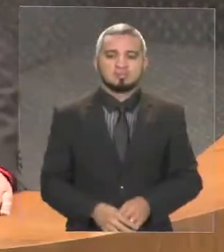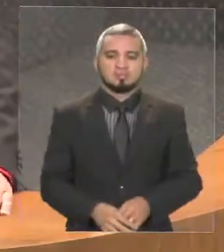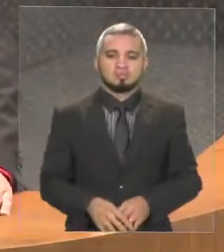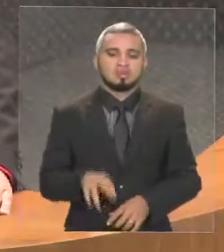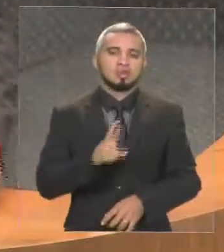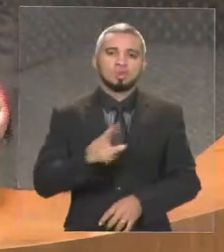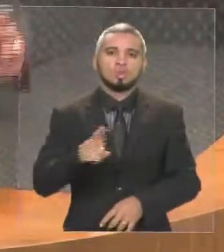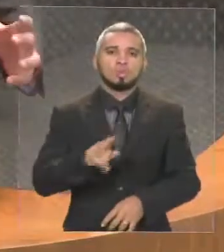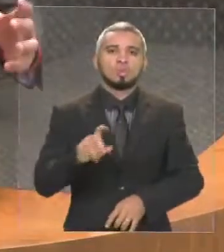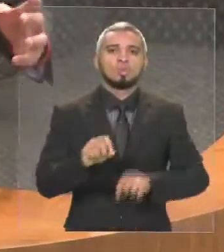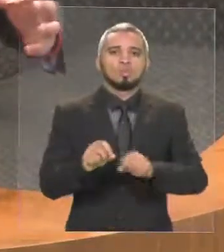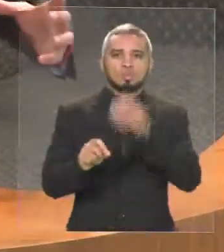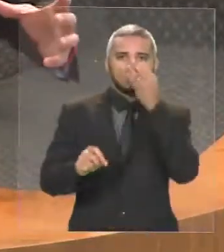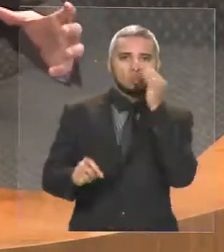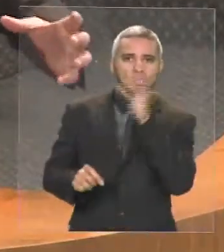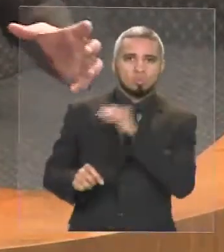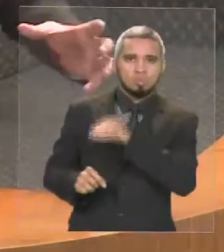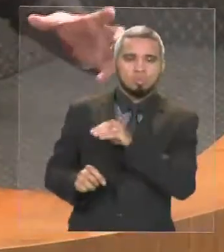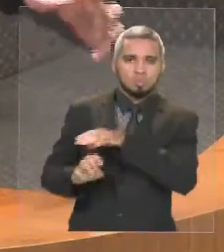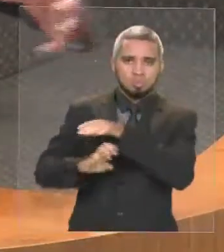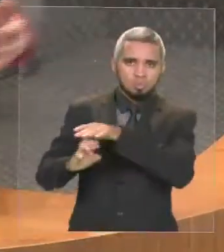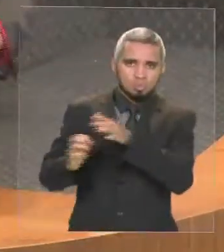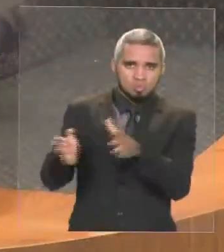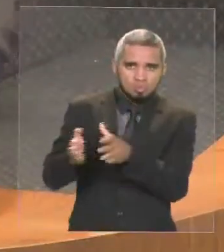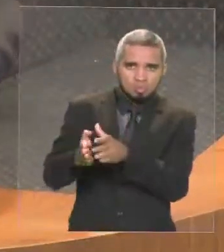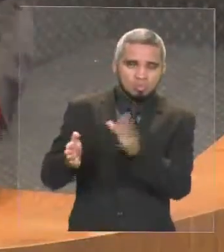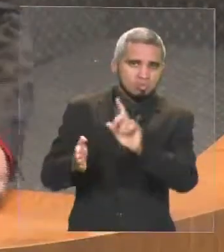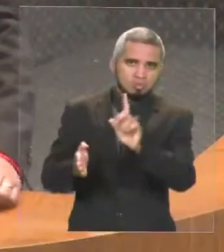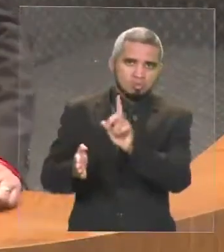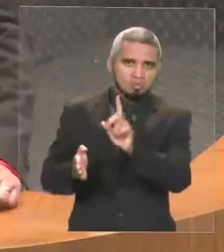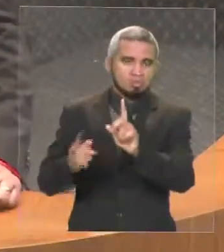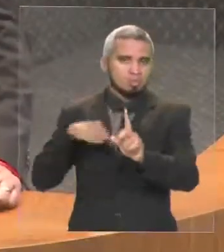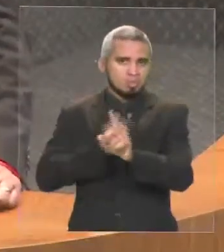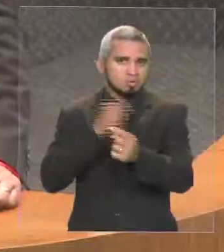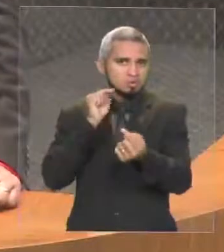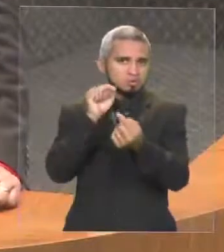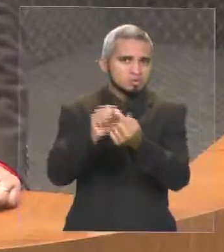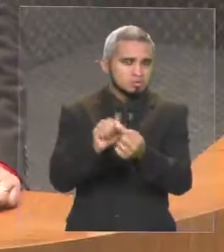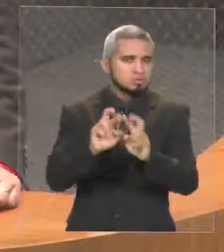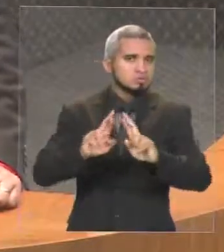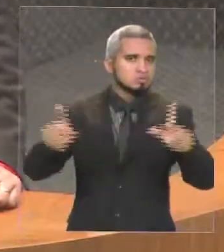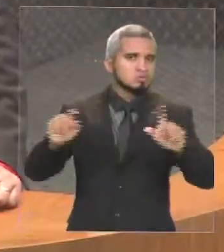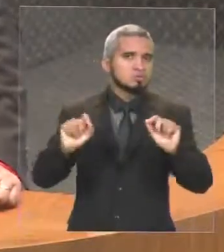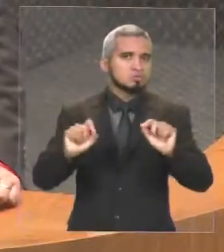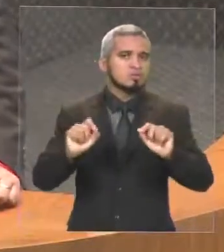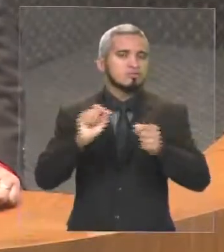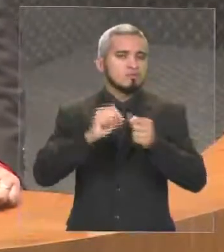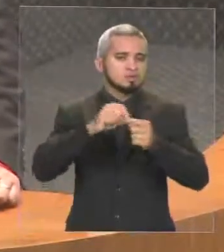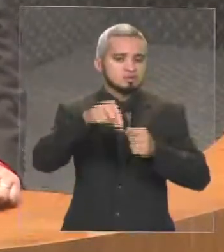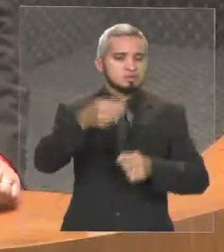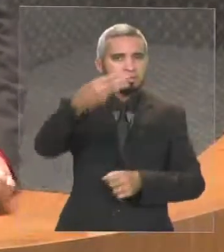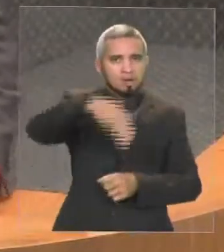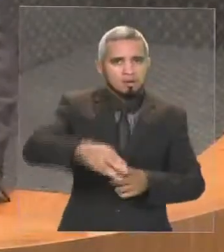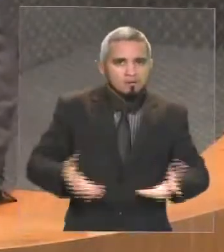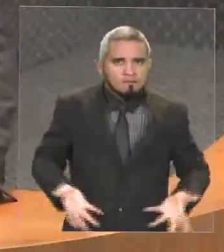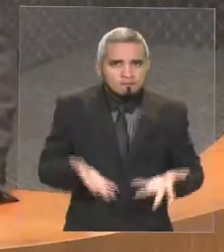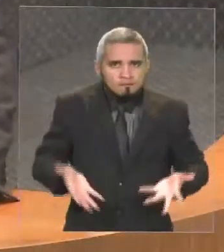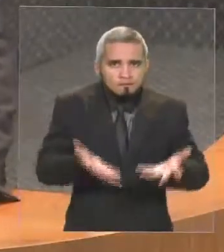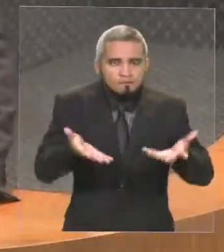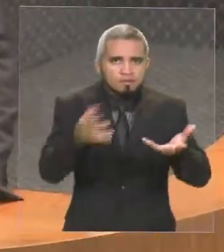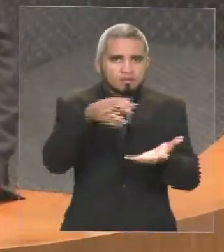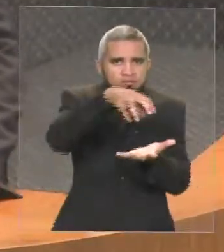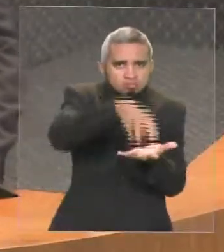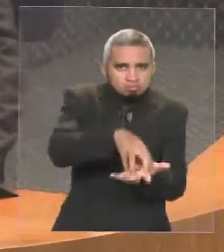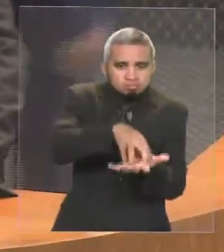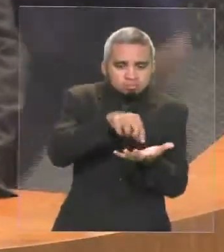classe. Pelo contrário, o objetivo é fazer um grande polo atacadista no que diz respeito ao centro de distribuição